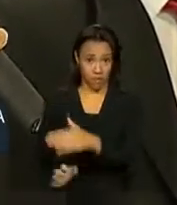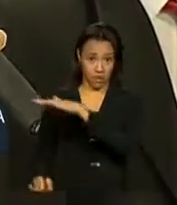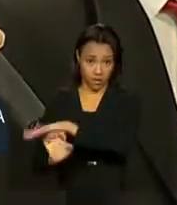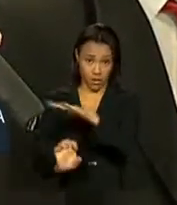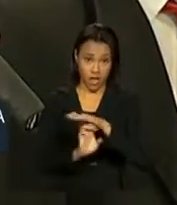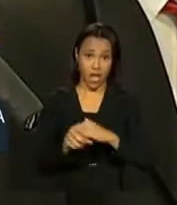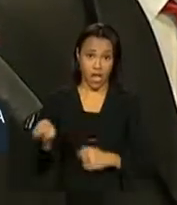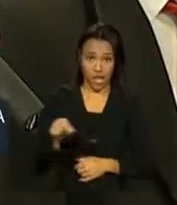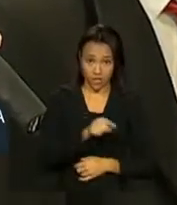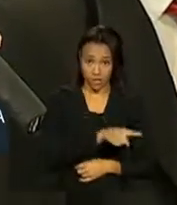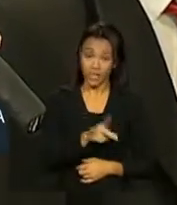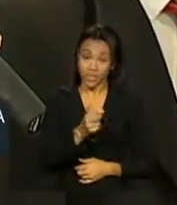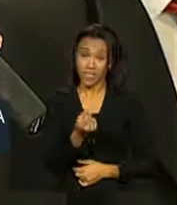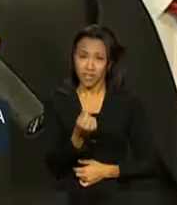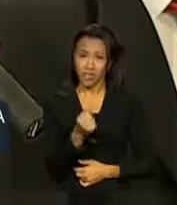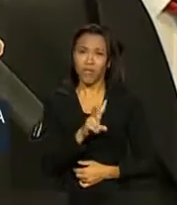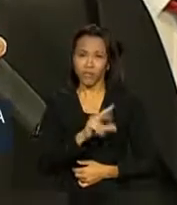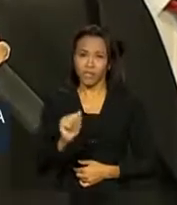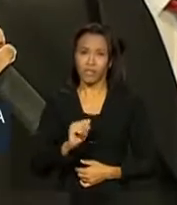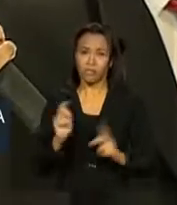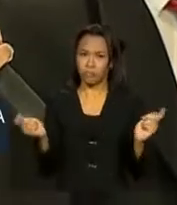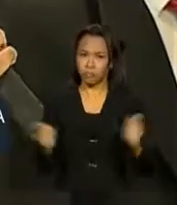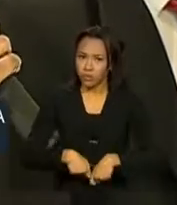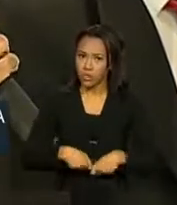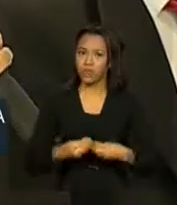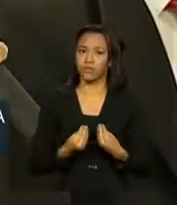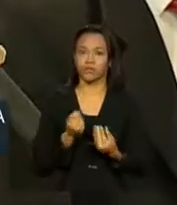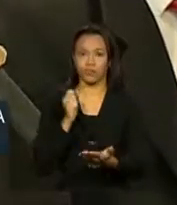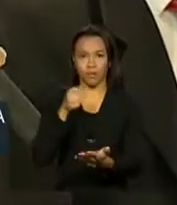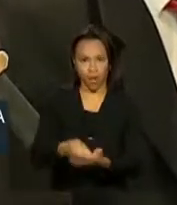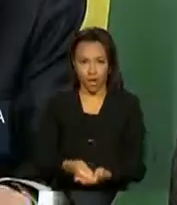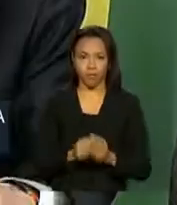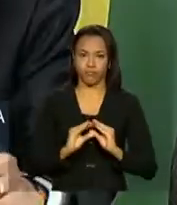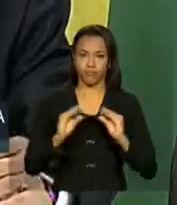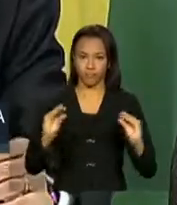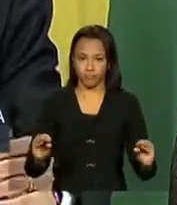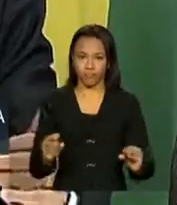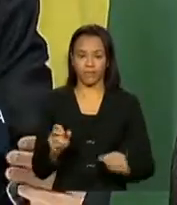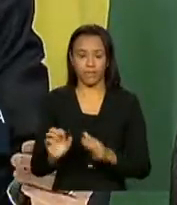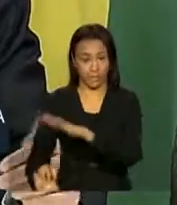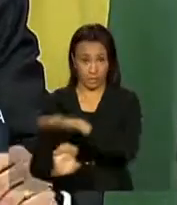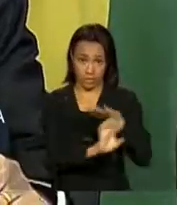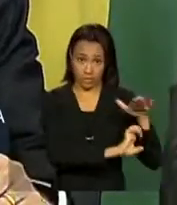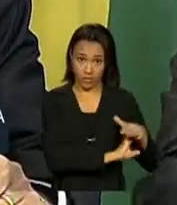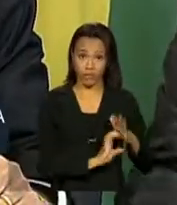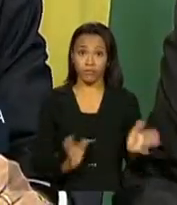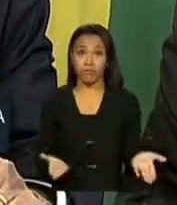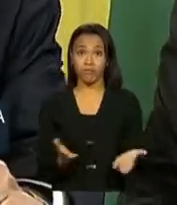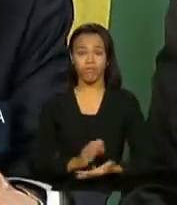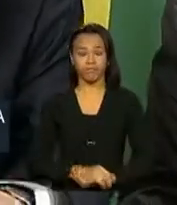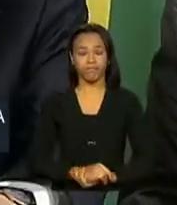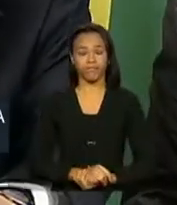essa conta vai ser suficiente para cobrir esse valor? Doutor Nelson.